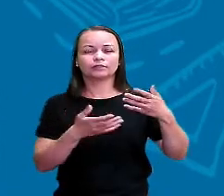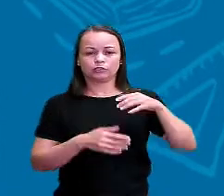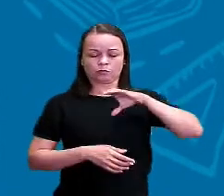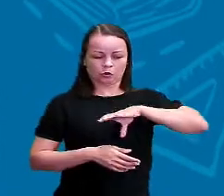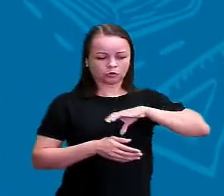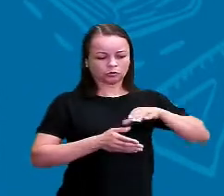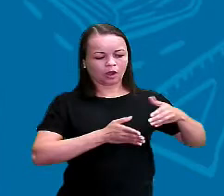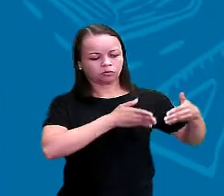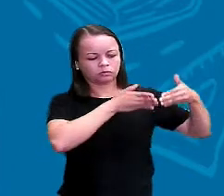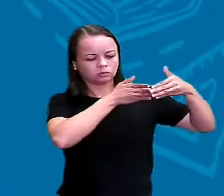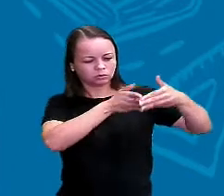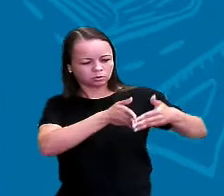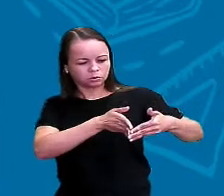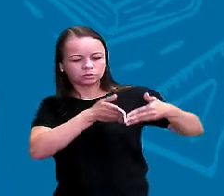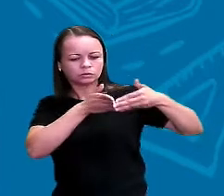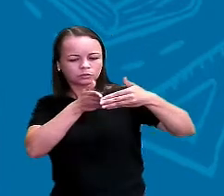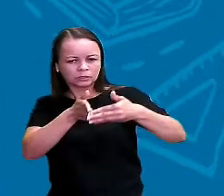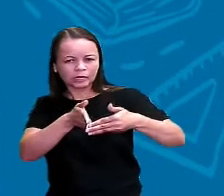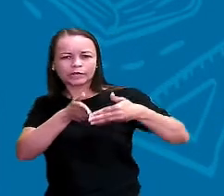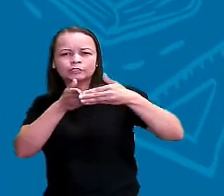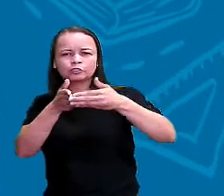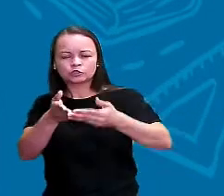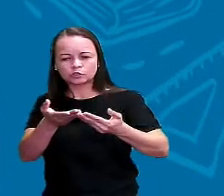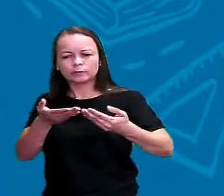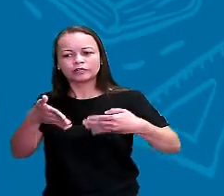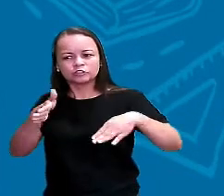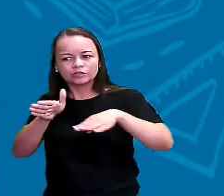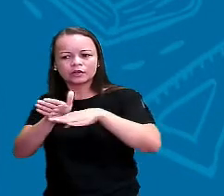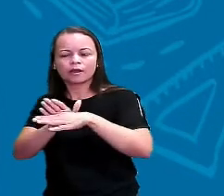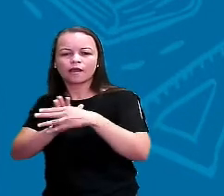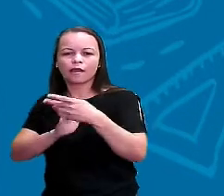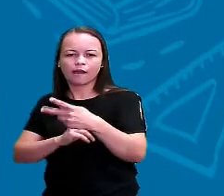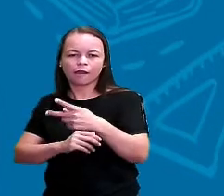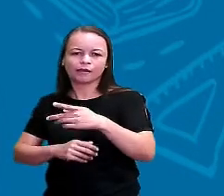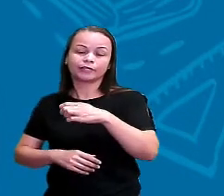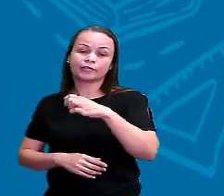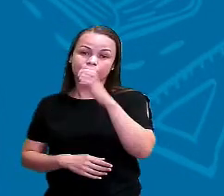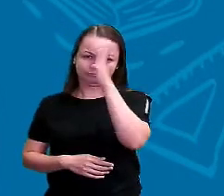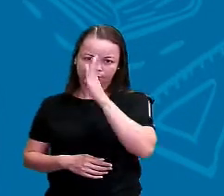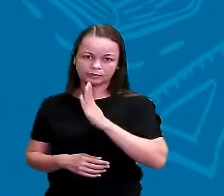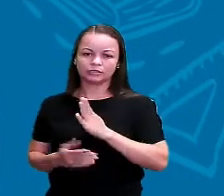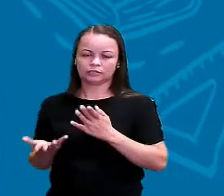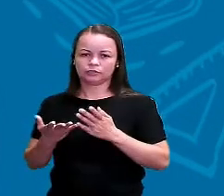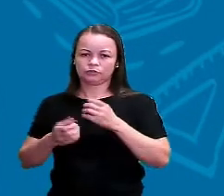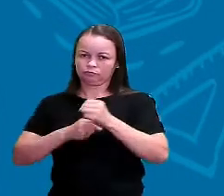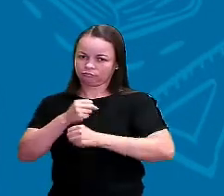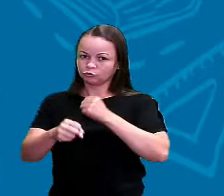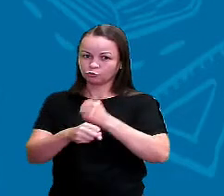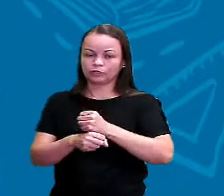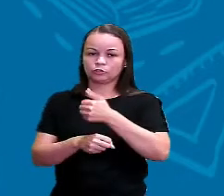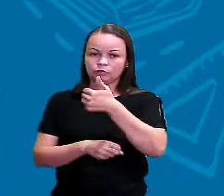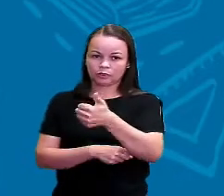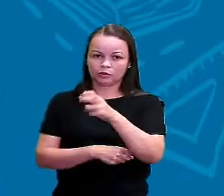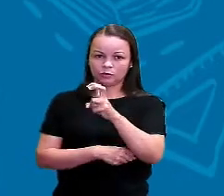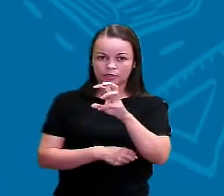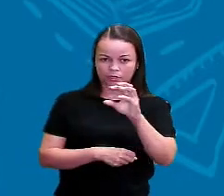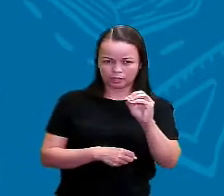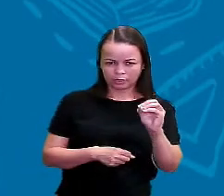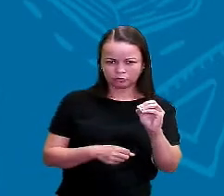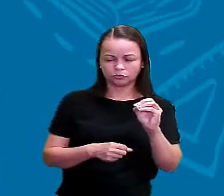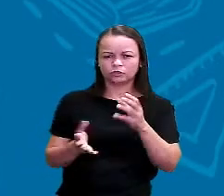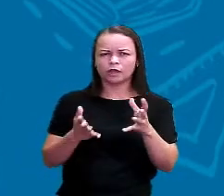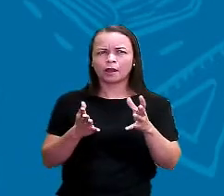às Índias que eles conheceram, chegaram aqui no Brasil. Isso foi no ano de 1500, mas só foi mais ou menos